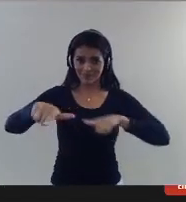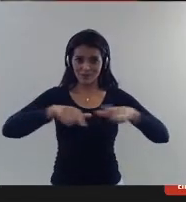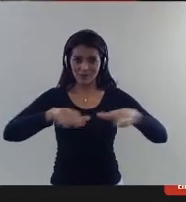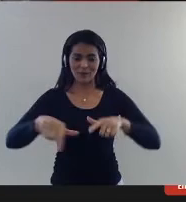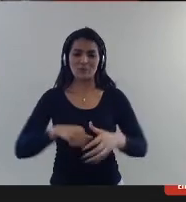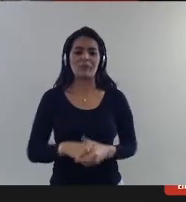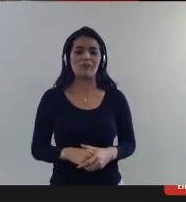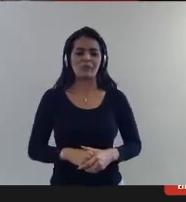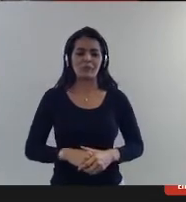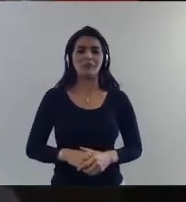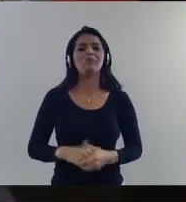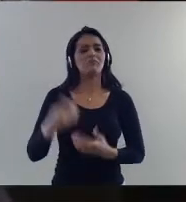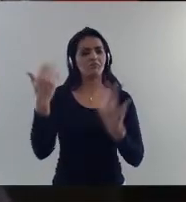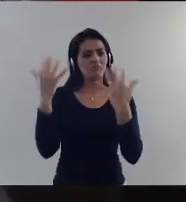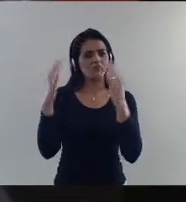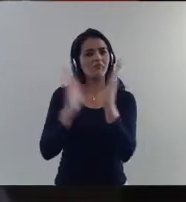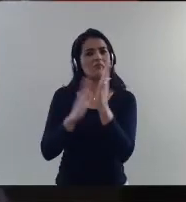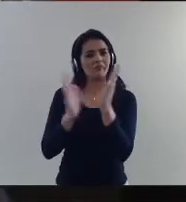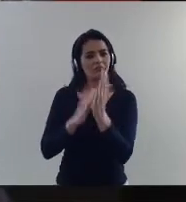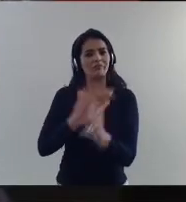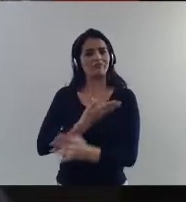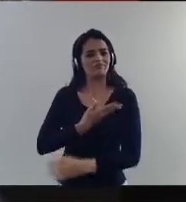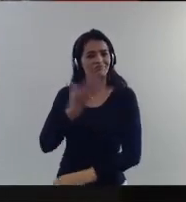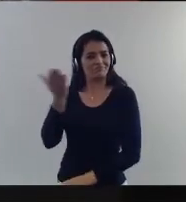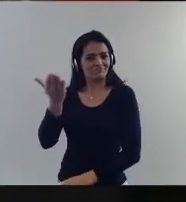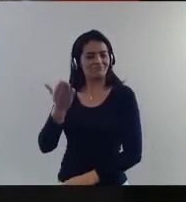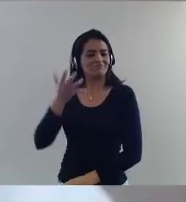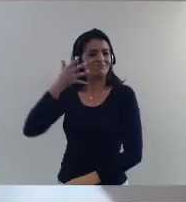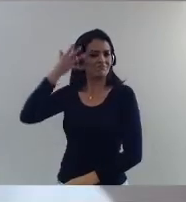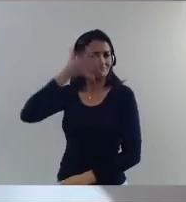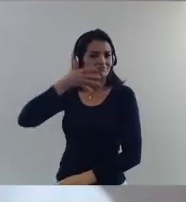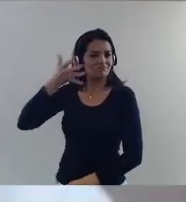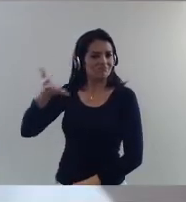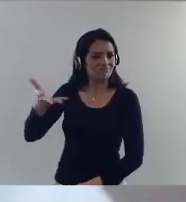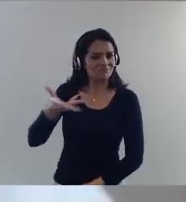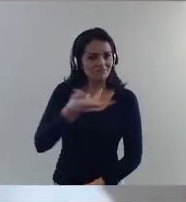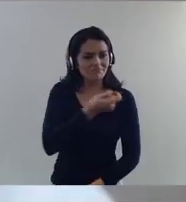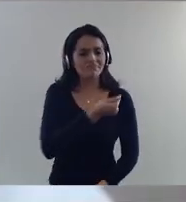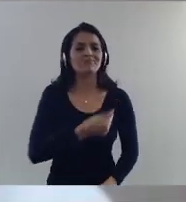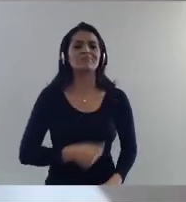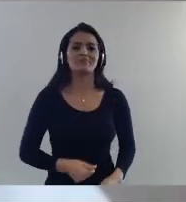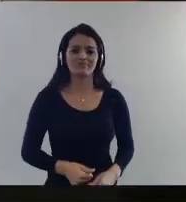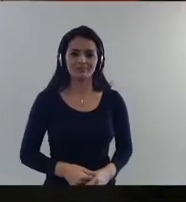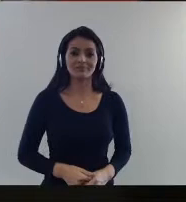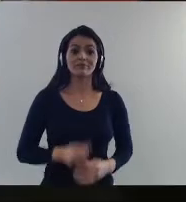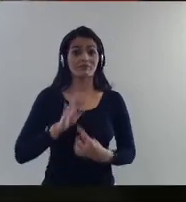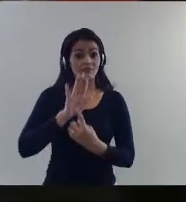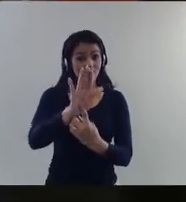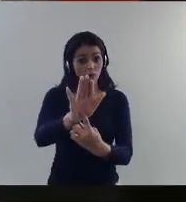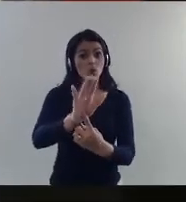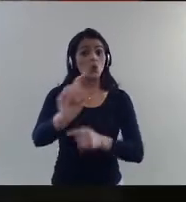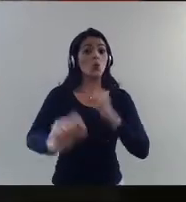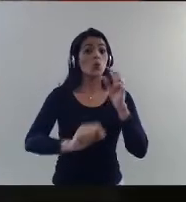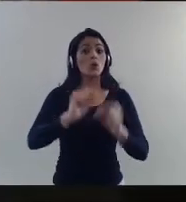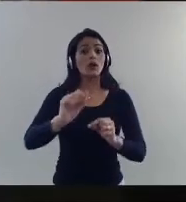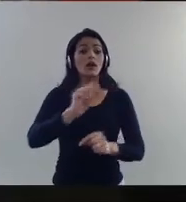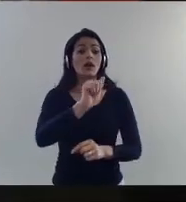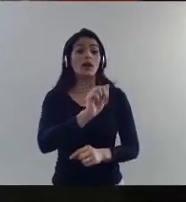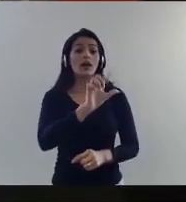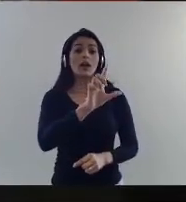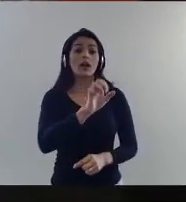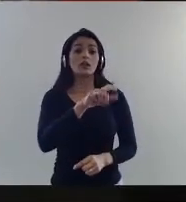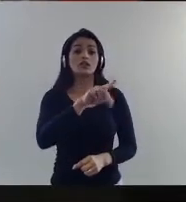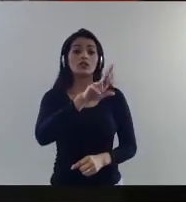Aí, Eric, parabéns, amigo, mais uma vez pela sua brilhante explanação, né? E que demonstrou muito o que o